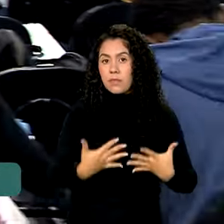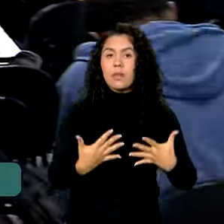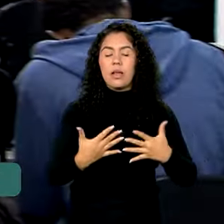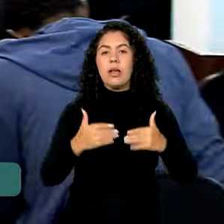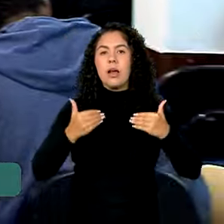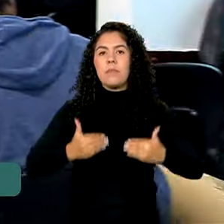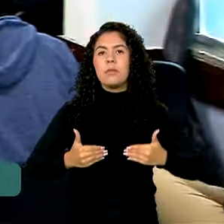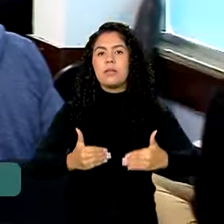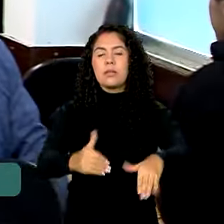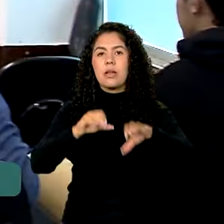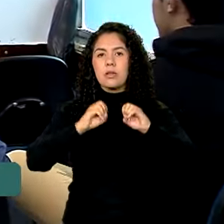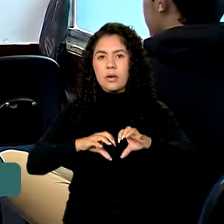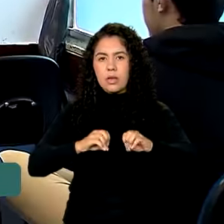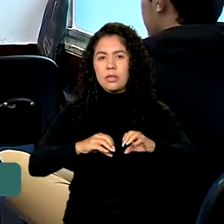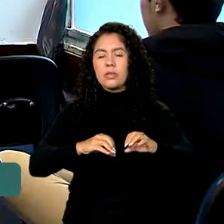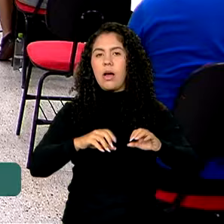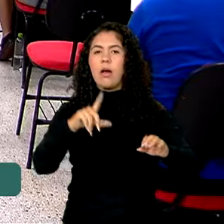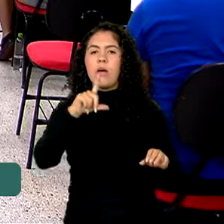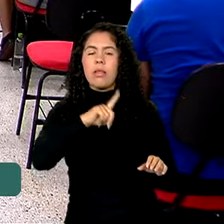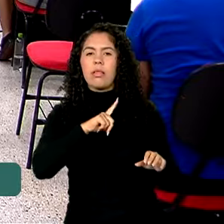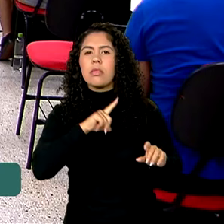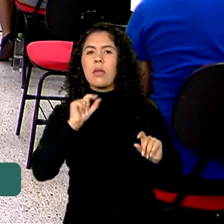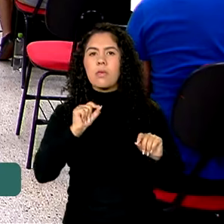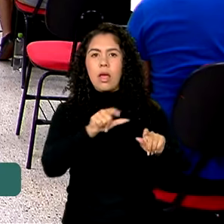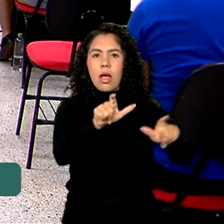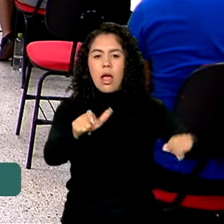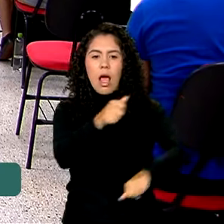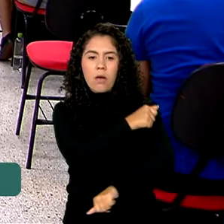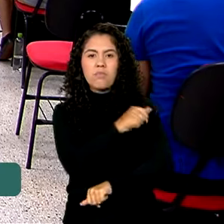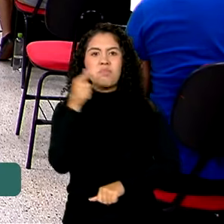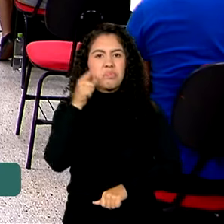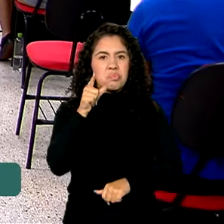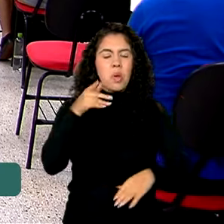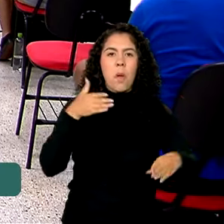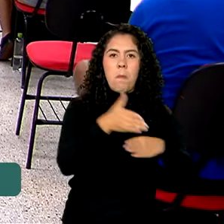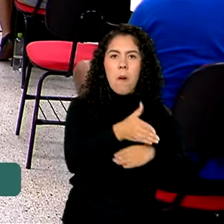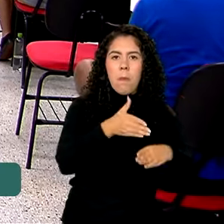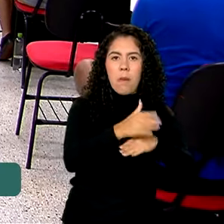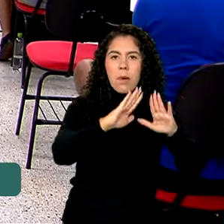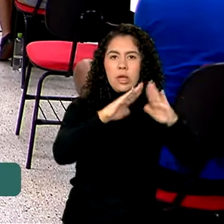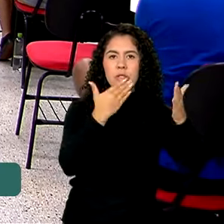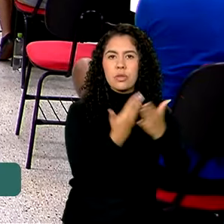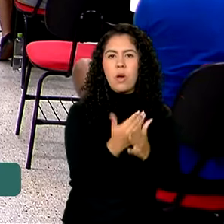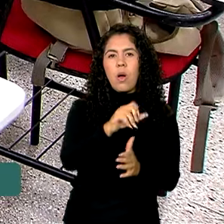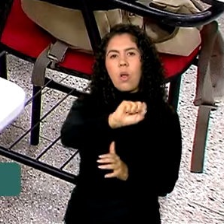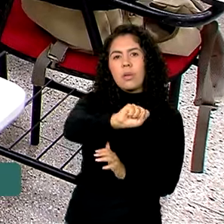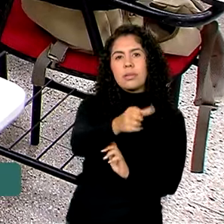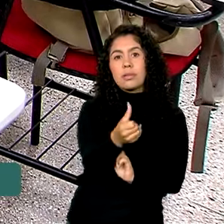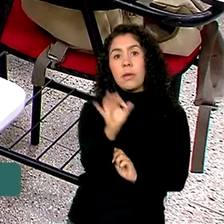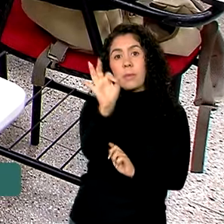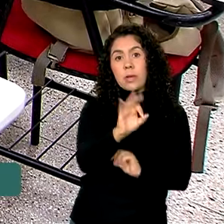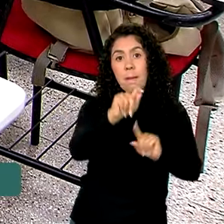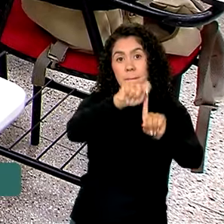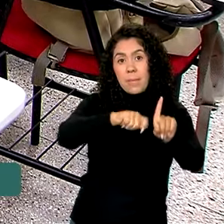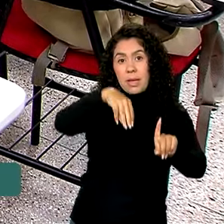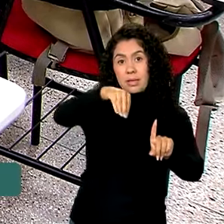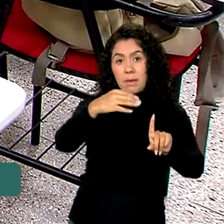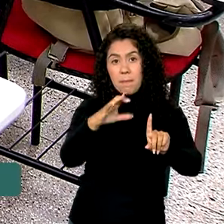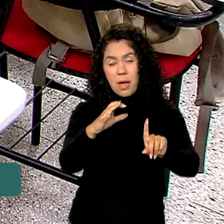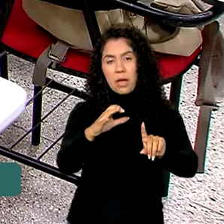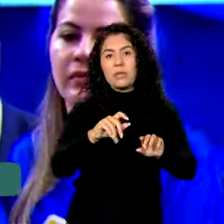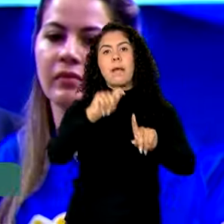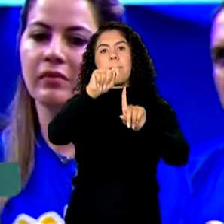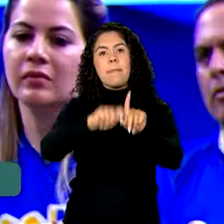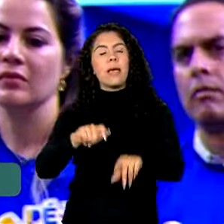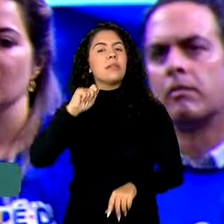que o programa começou, os estudantes brasileiros apresentaram frequência média de 86% em março e 88% em